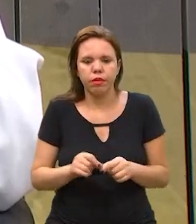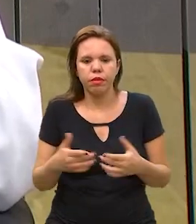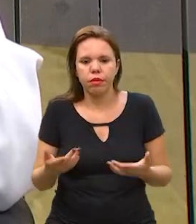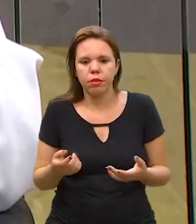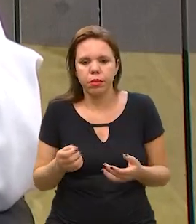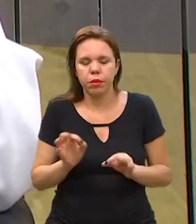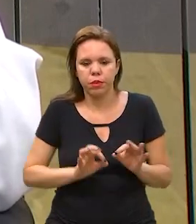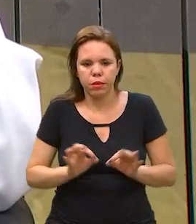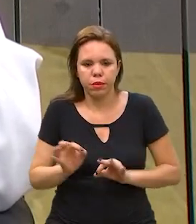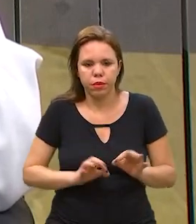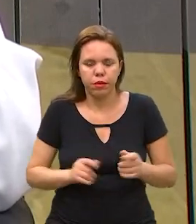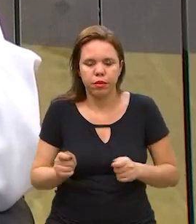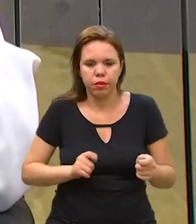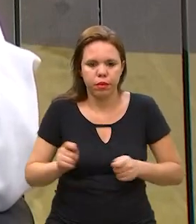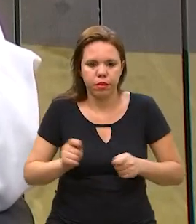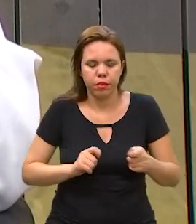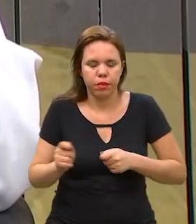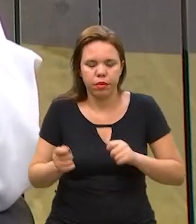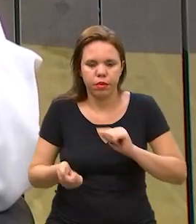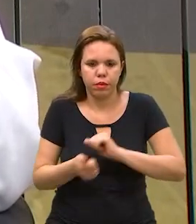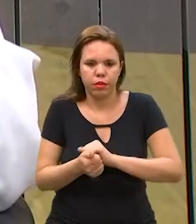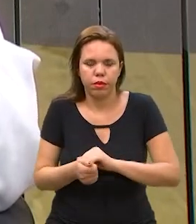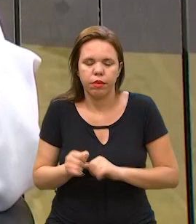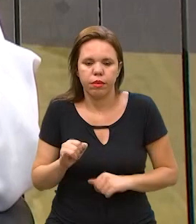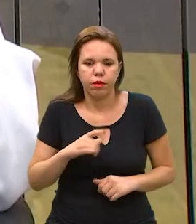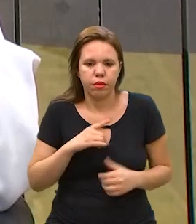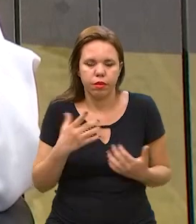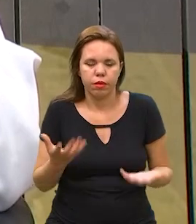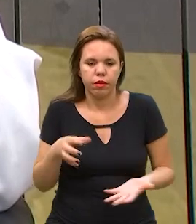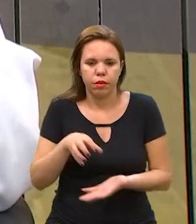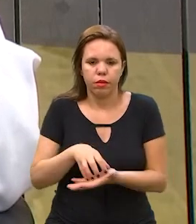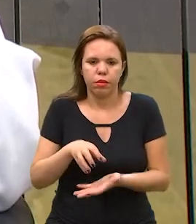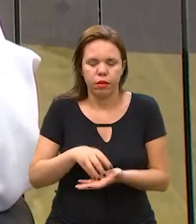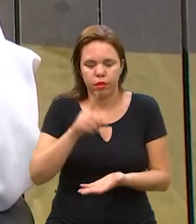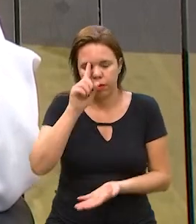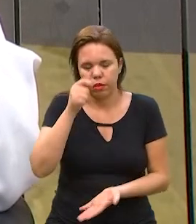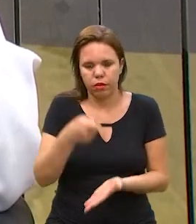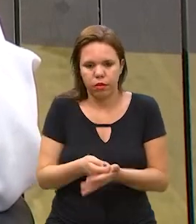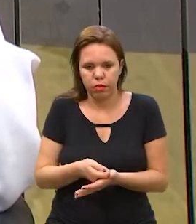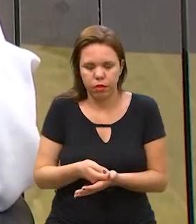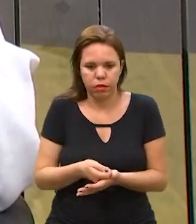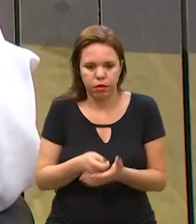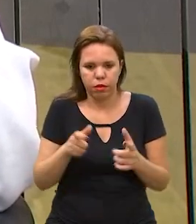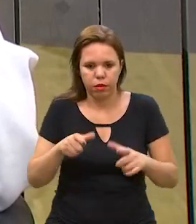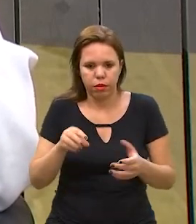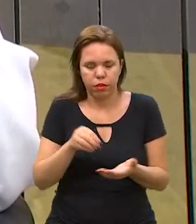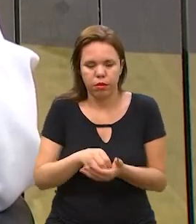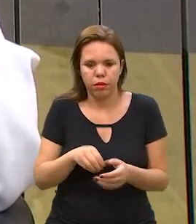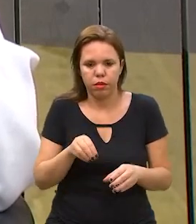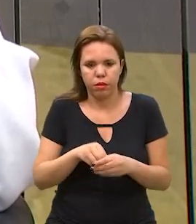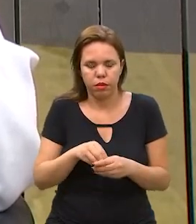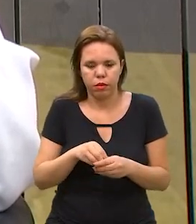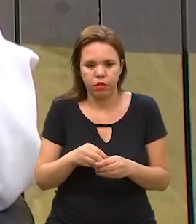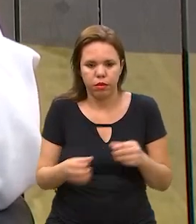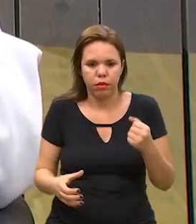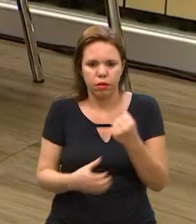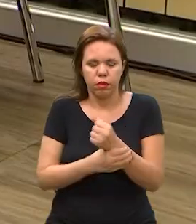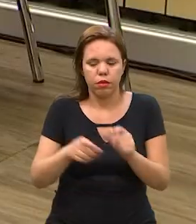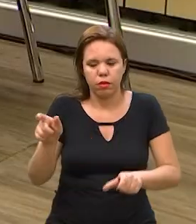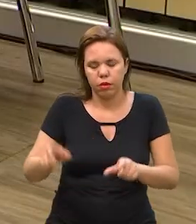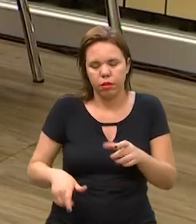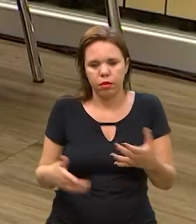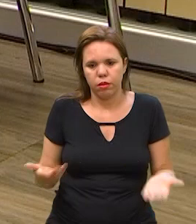foi bem feito, se ele tem controle de qualidade, se tem um núcleo de garantia de qualidade no laboratório, se tem um núcleo de segurança do